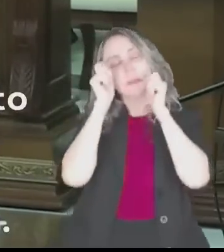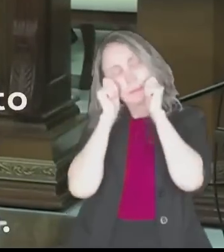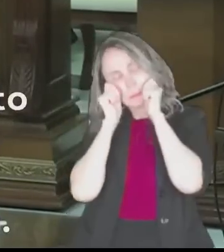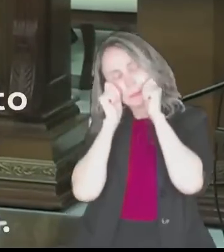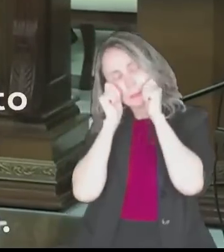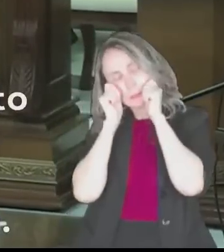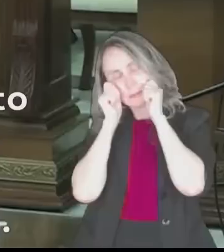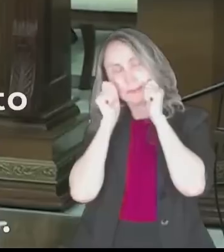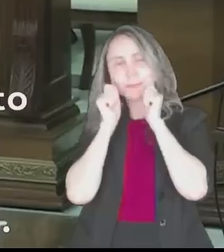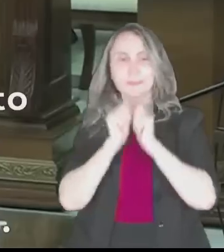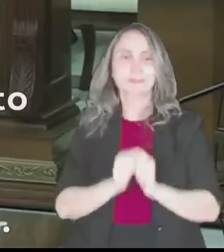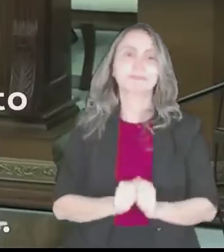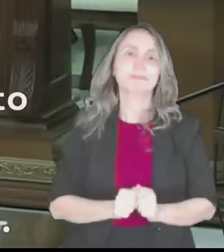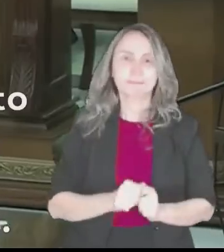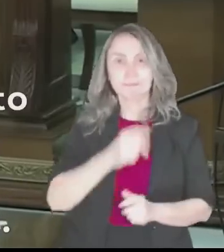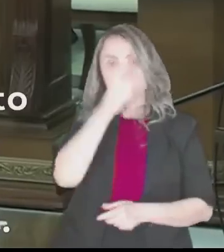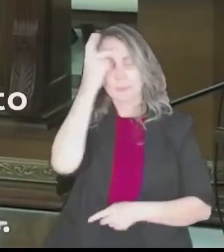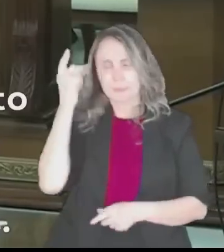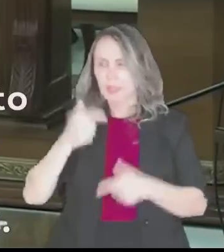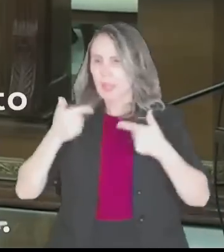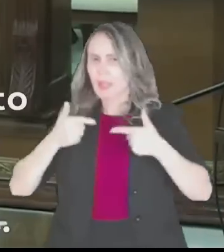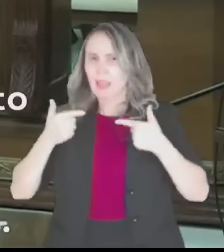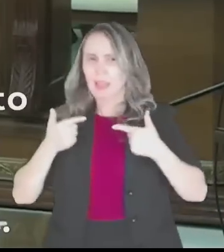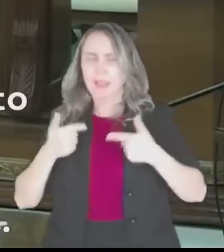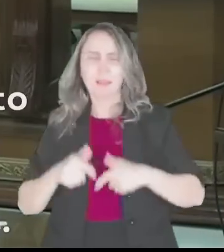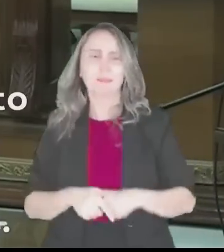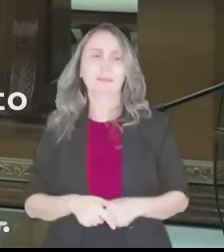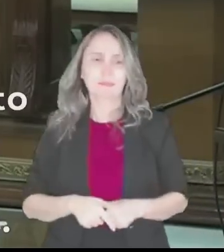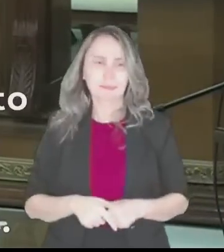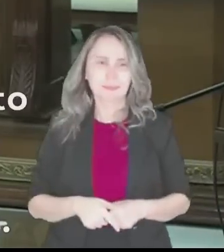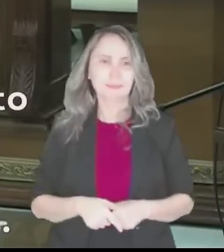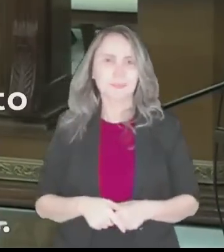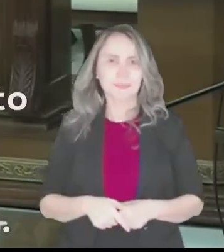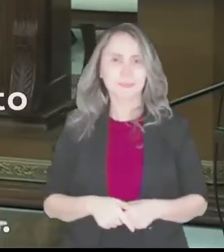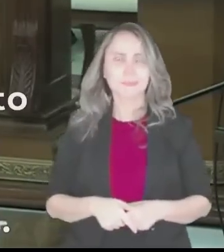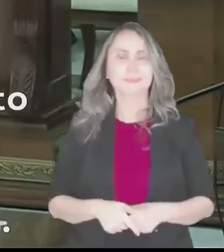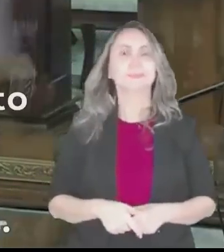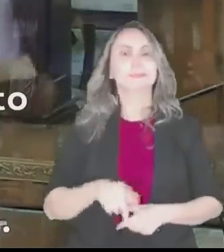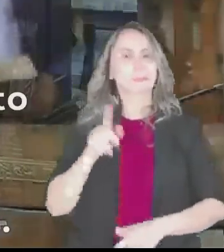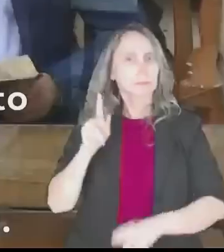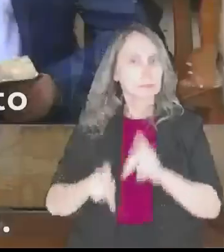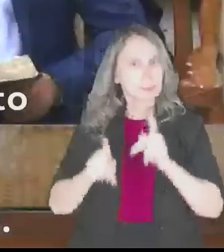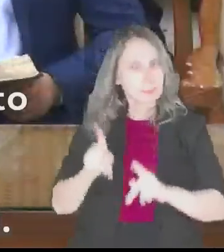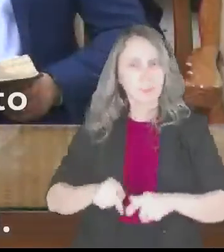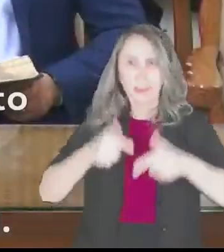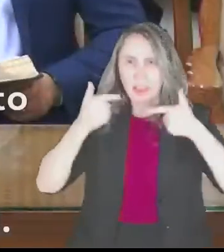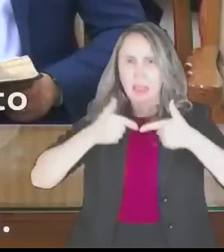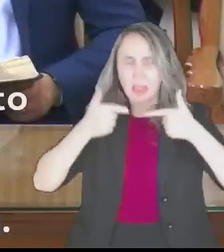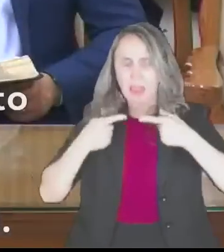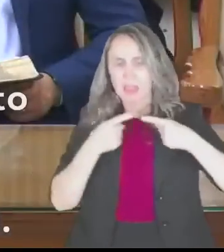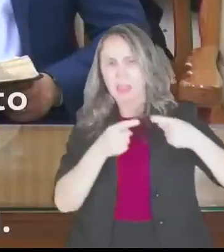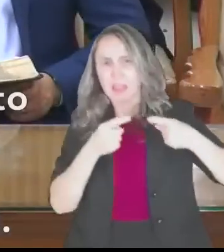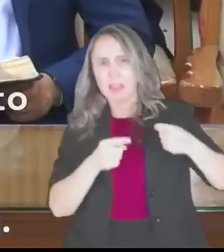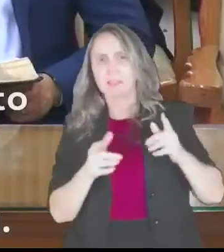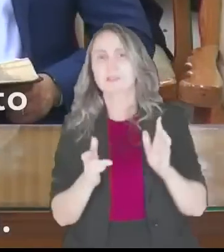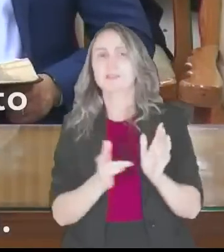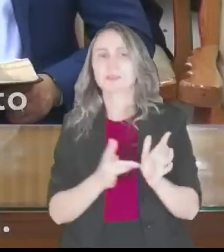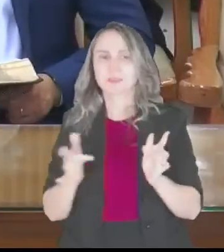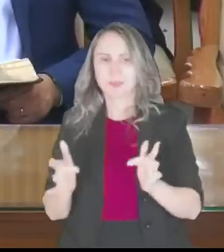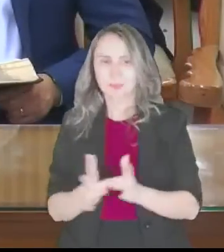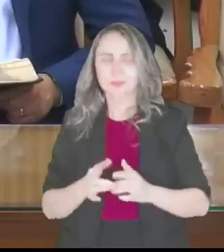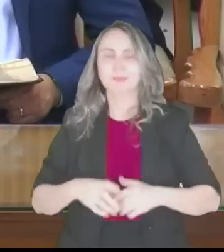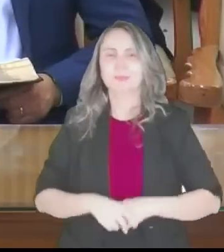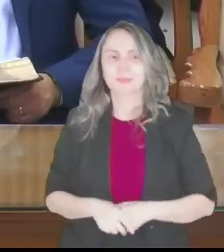E riam-se dele. Ó, irmão, esse povo mangador, esse povo da cara lisa, não tem direito a ver milagre, não.